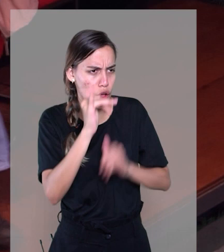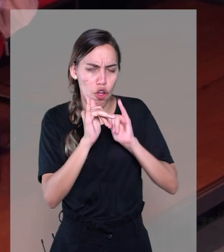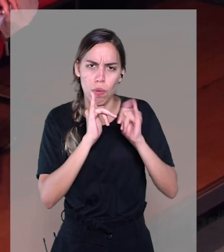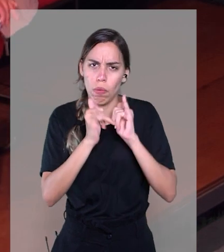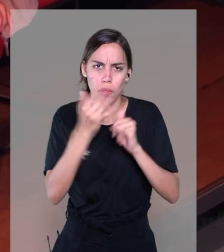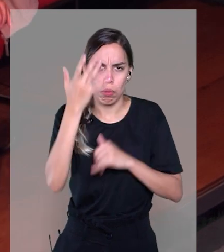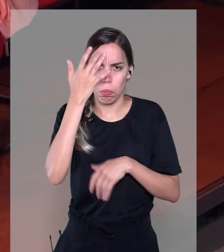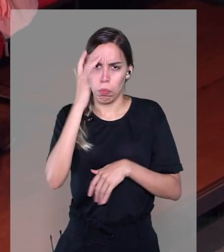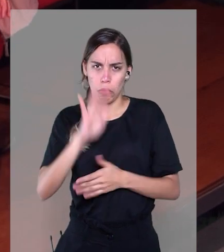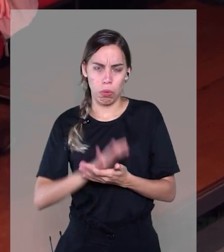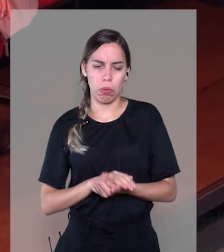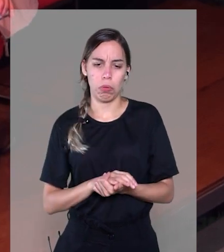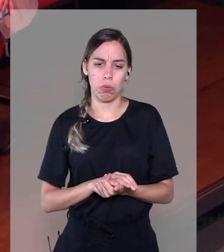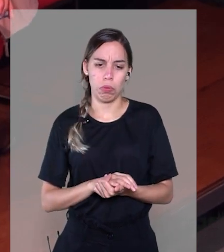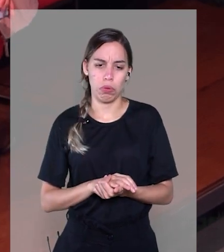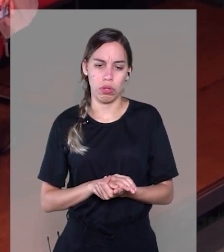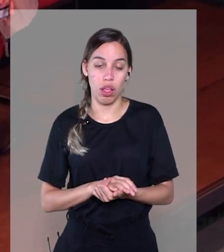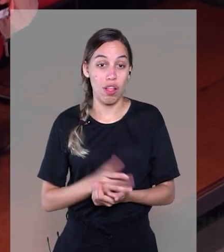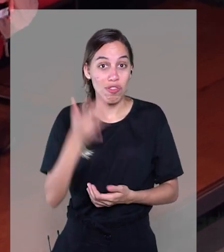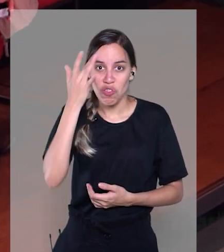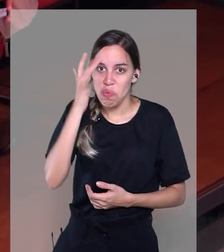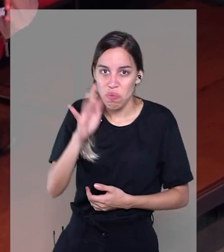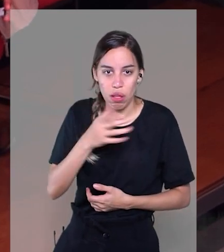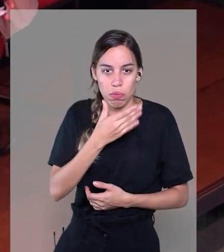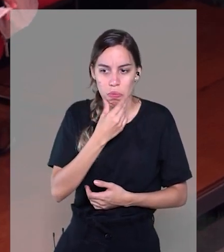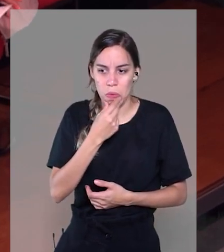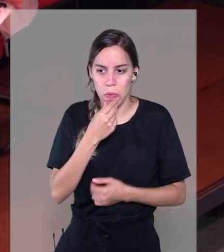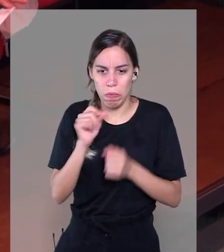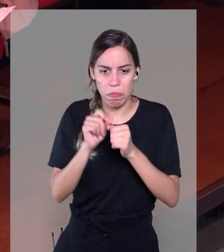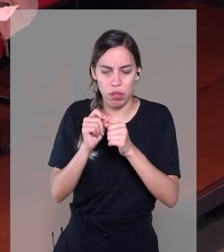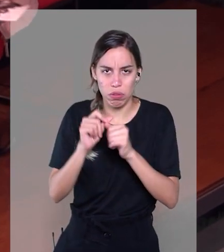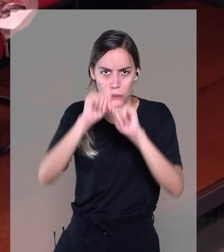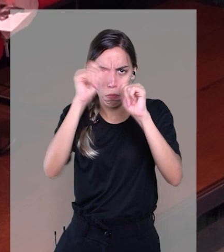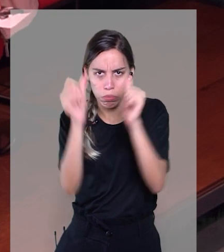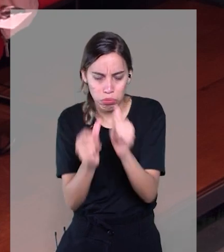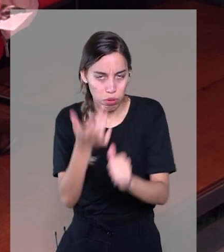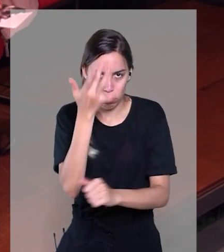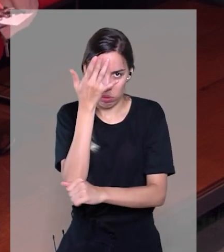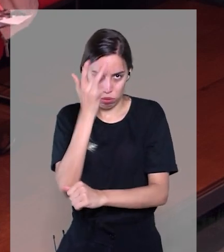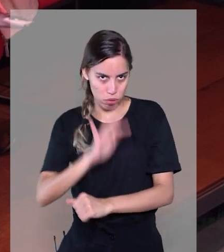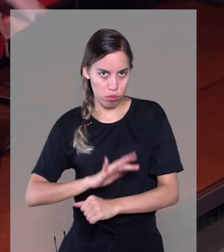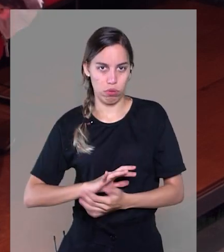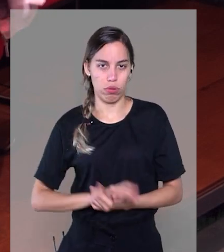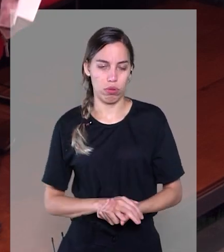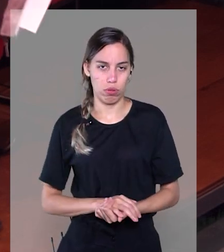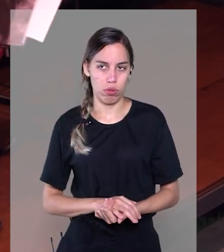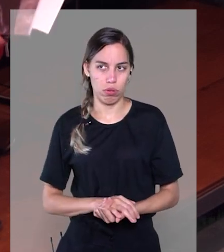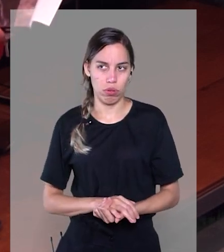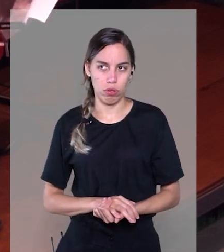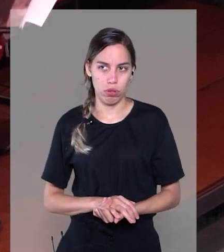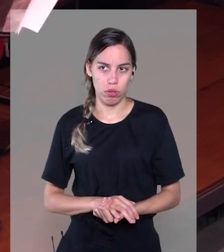Marc Ferrez foi um grande fotógrafo. Não, sei quem ele foi, mas não sabia que ele era escultor. Que a escultura... Eu também não sabia disso. Tinha uma escultura em